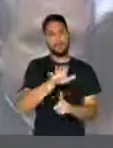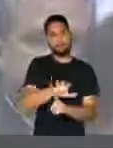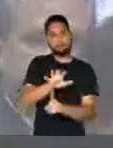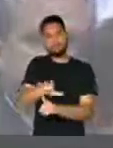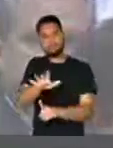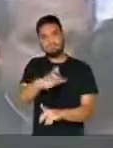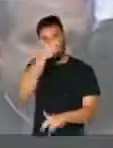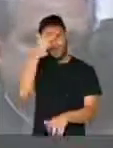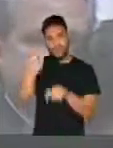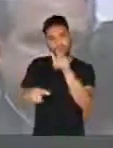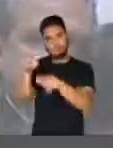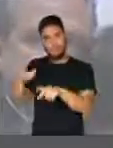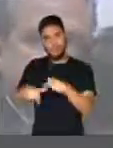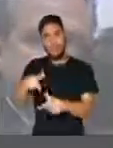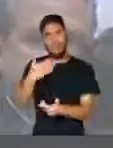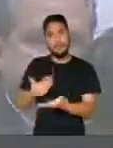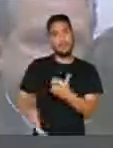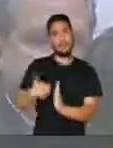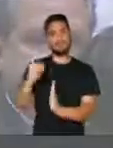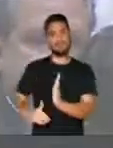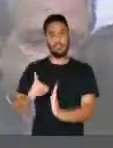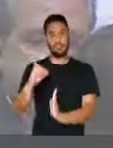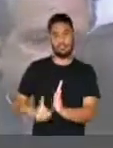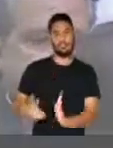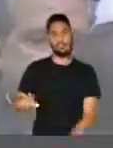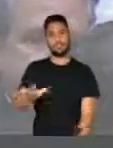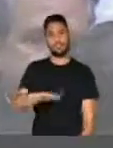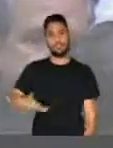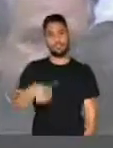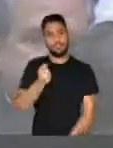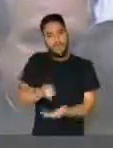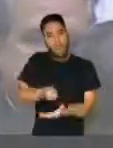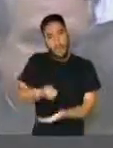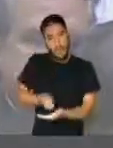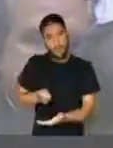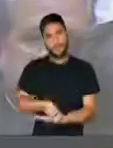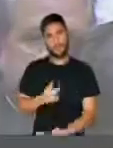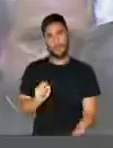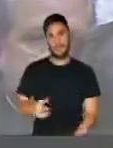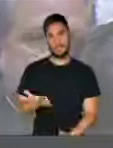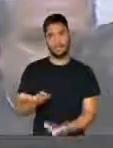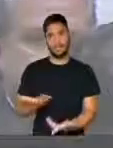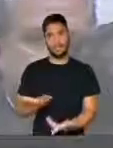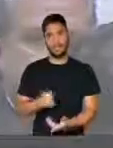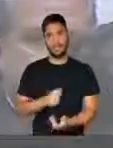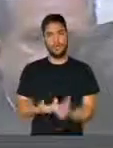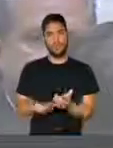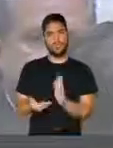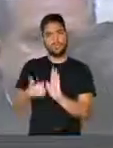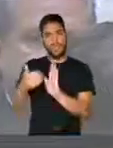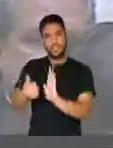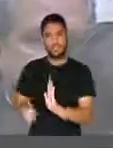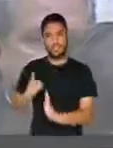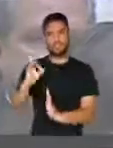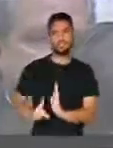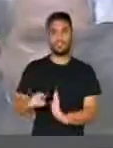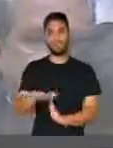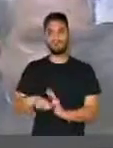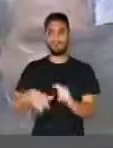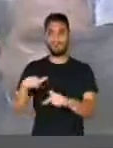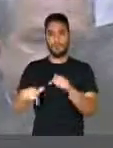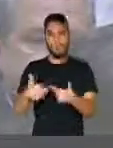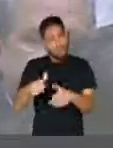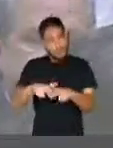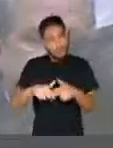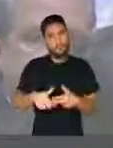trabalhadores, gerando a desproteção social do trabalho e impondo uma agenda de rebaixamento dos direitos sociais do trabalho. Por isso,